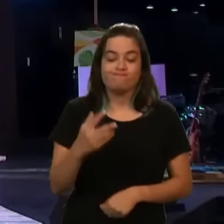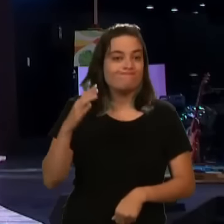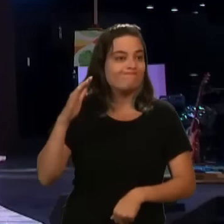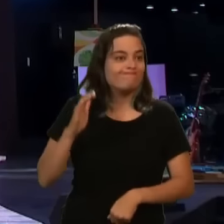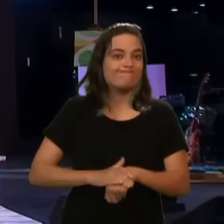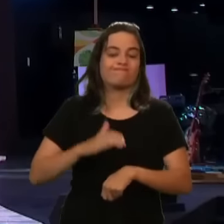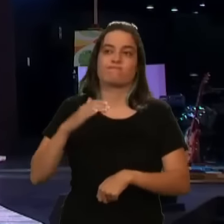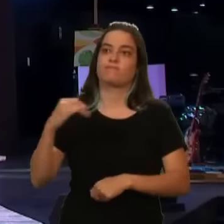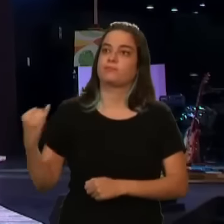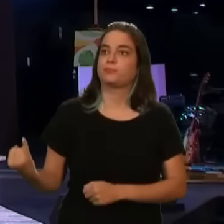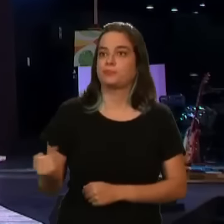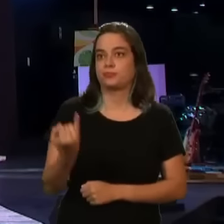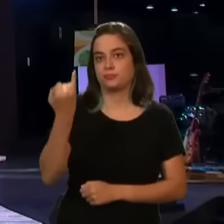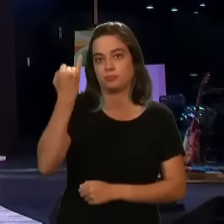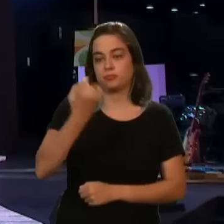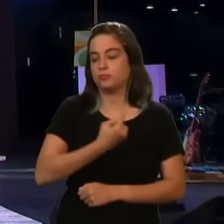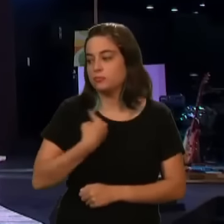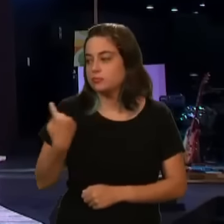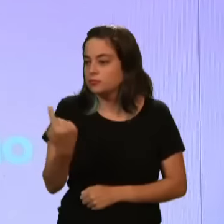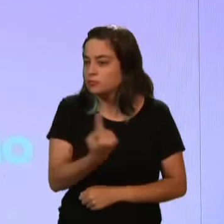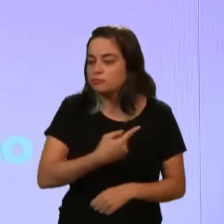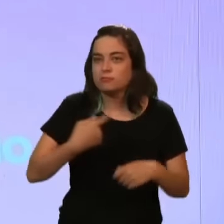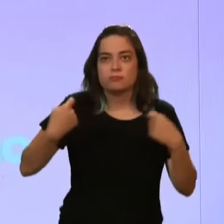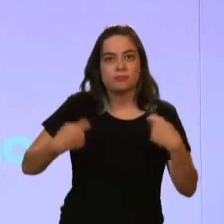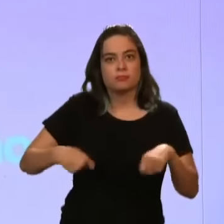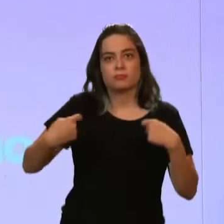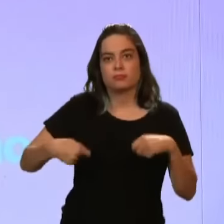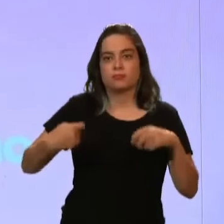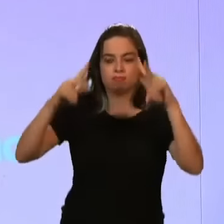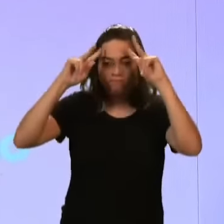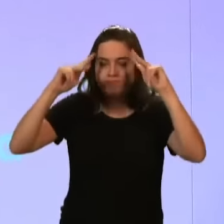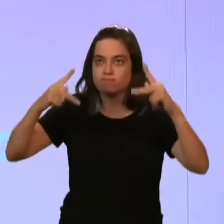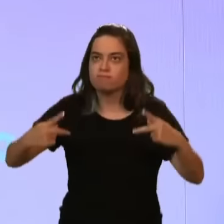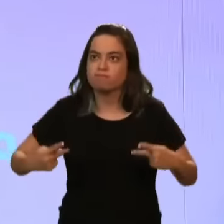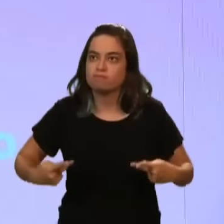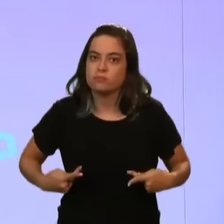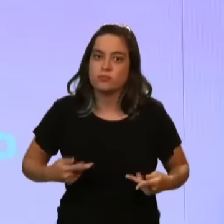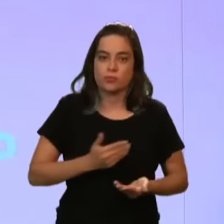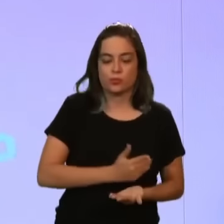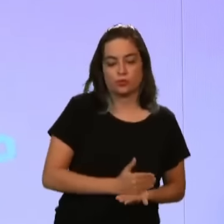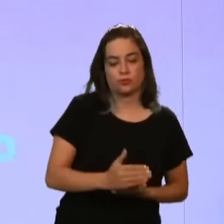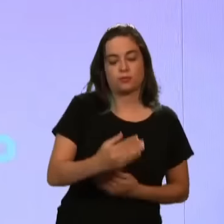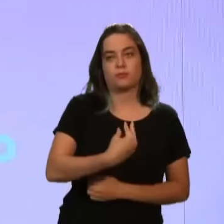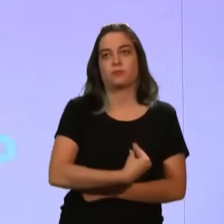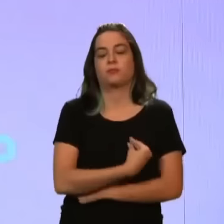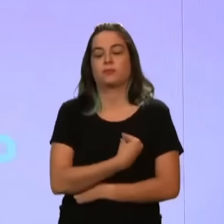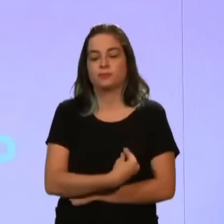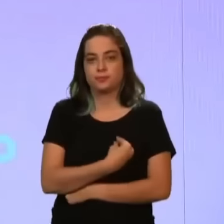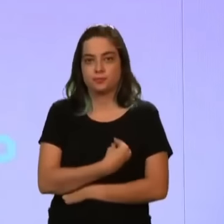palavrinhas que nós precisamos como ser humano logo no início.